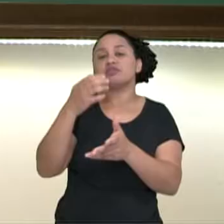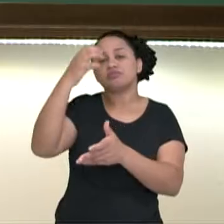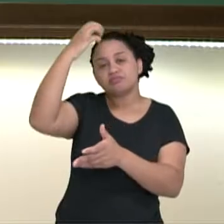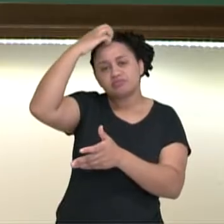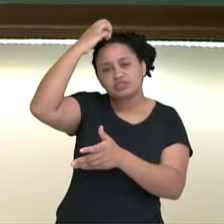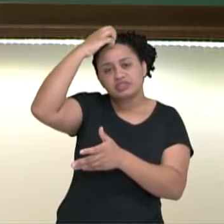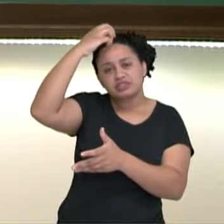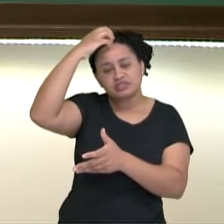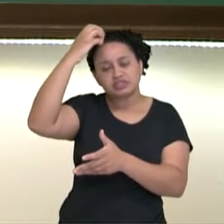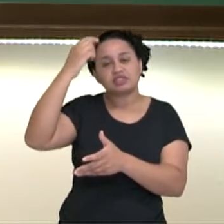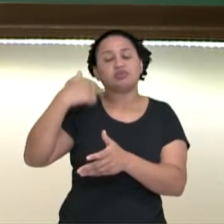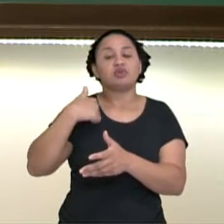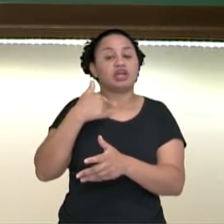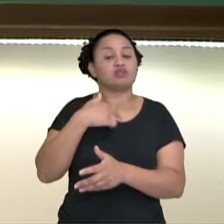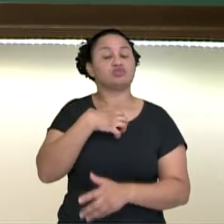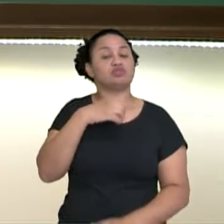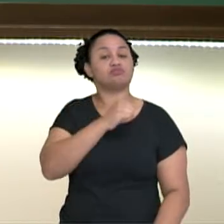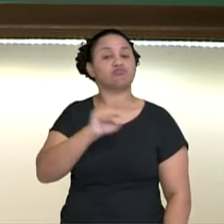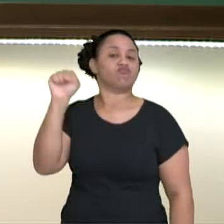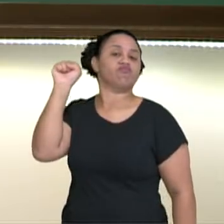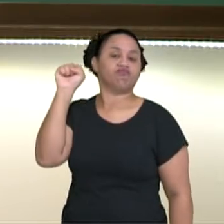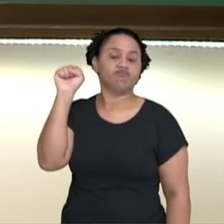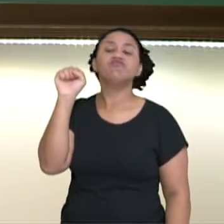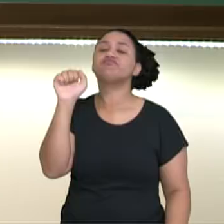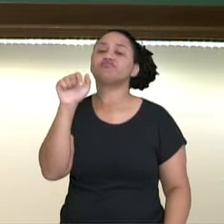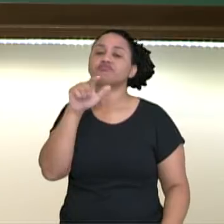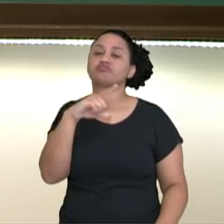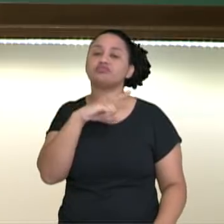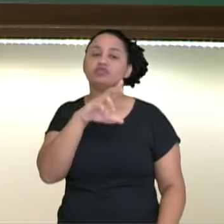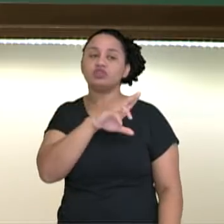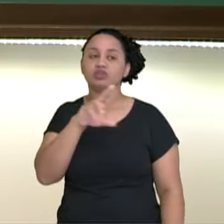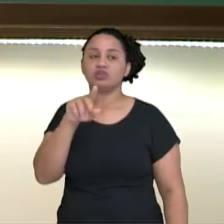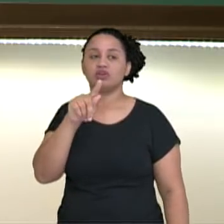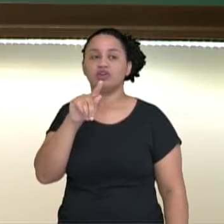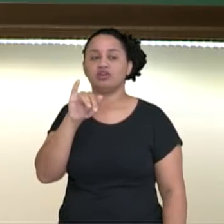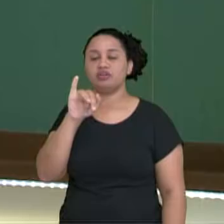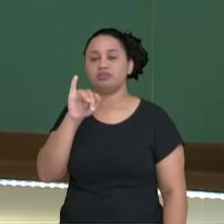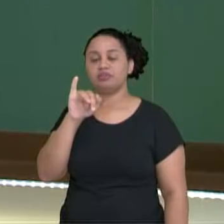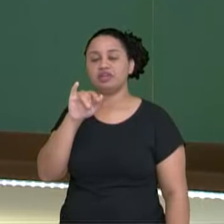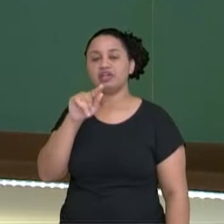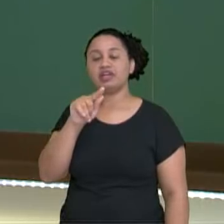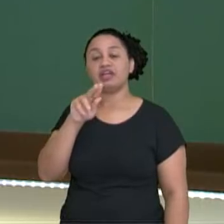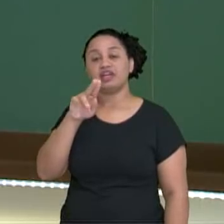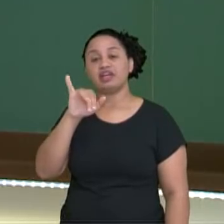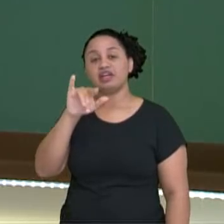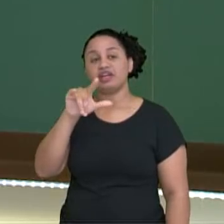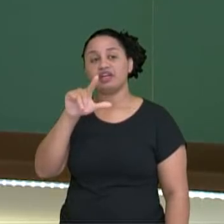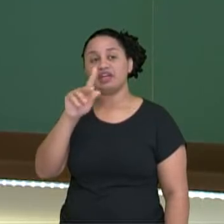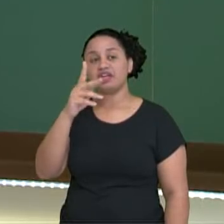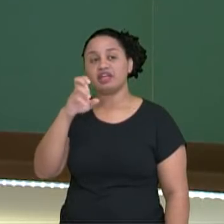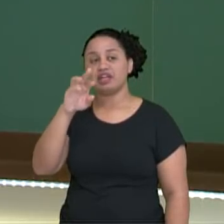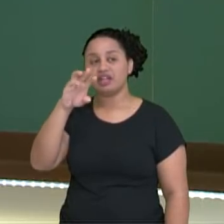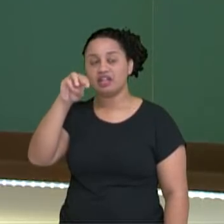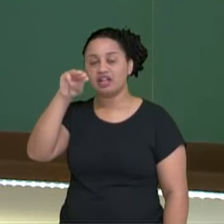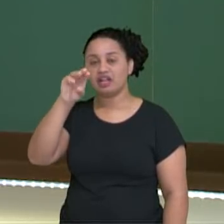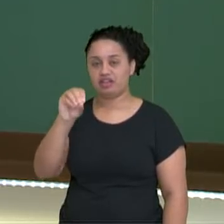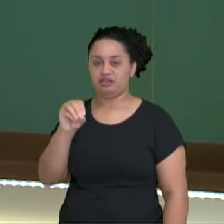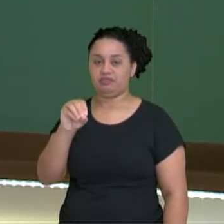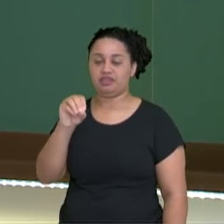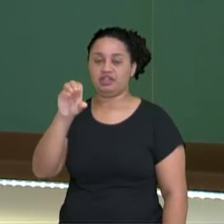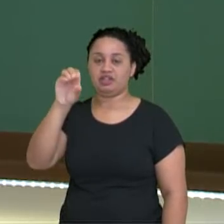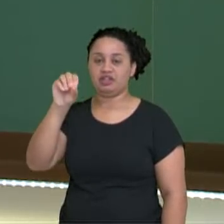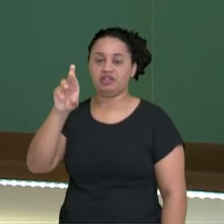calvinista, protestantista, né, chamado Guilherme de Orange, ele então vai tentar tomar esse